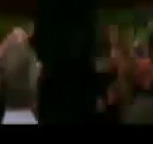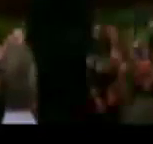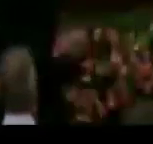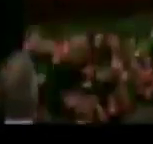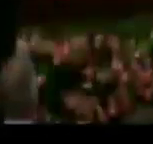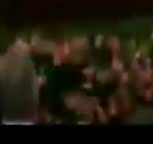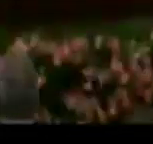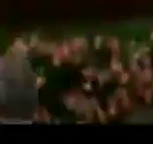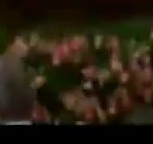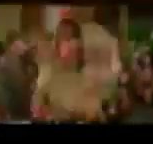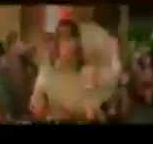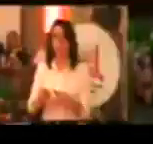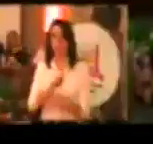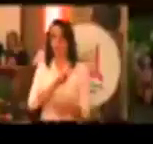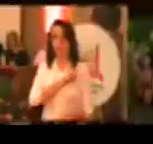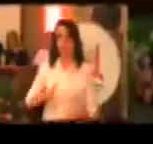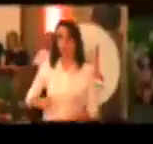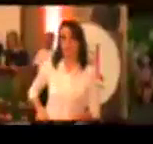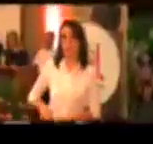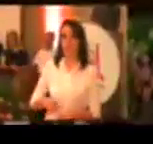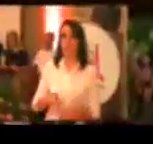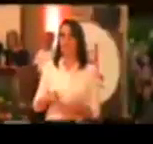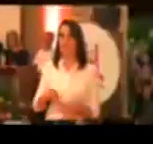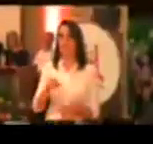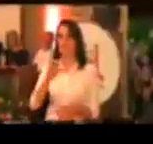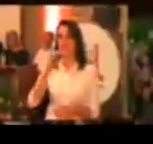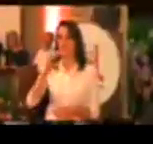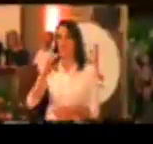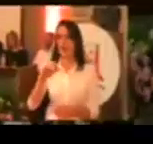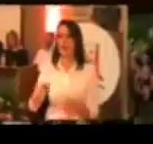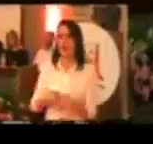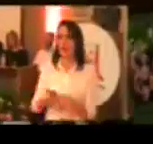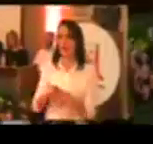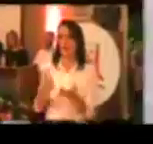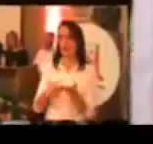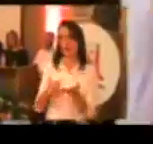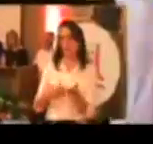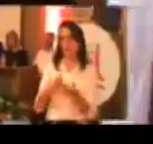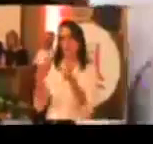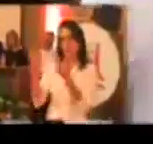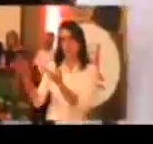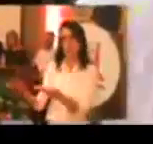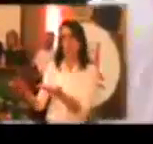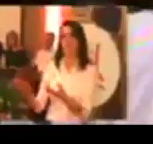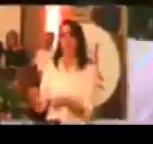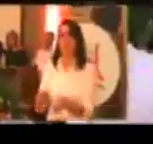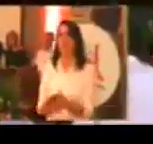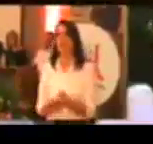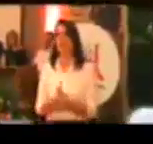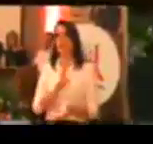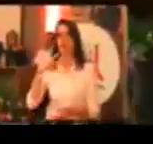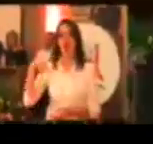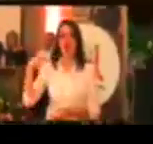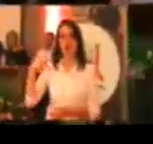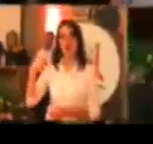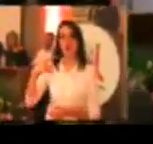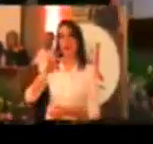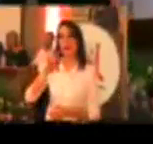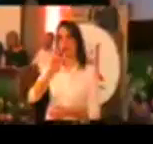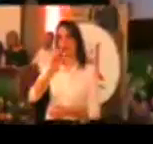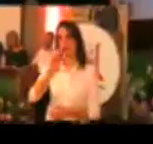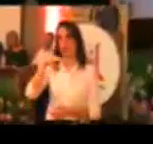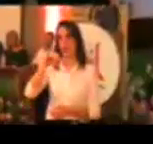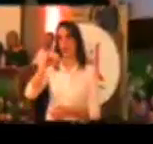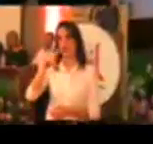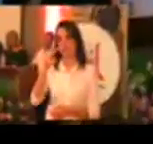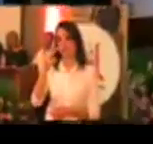Presidente da Câmara de Sara, vereador Laudelino Calegari, recebe o livro das mãos do vereador